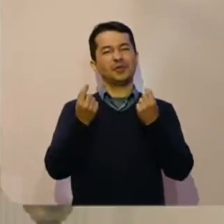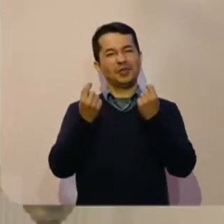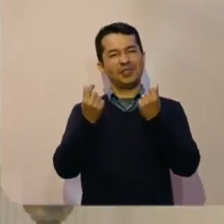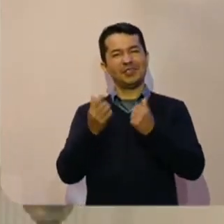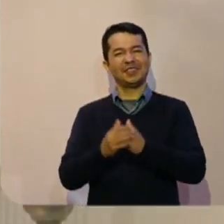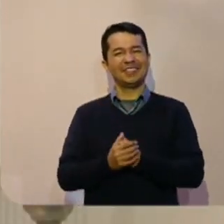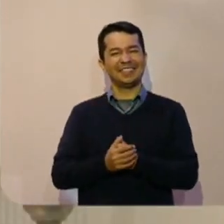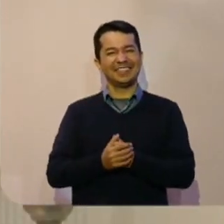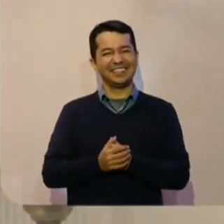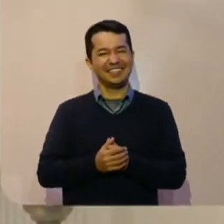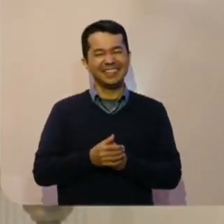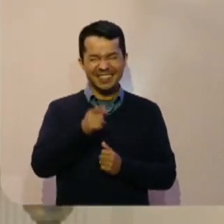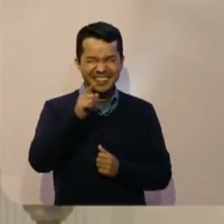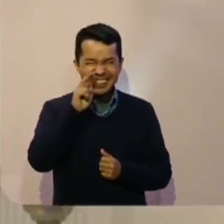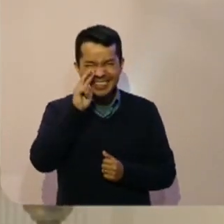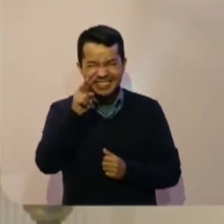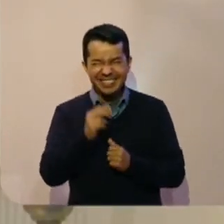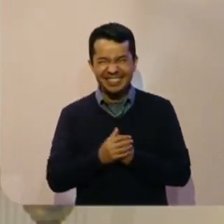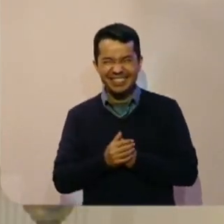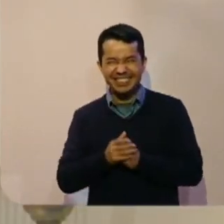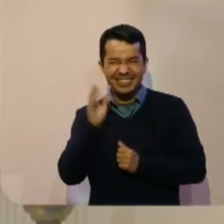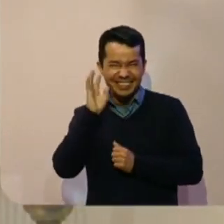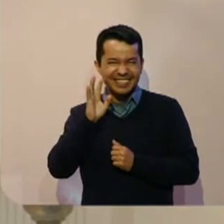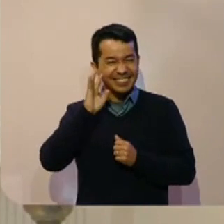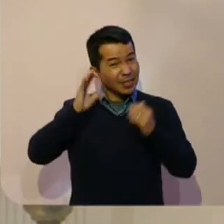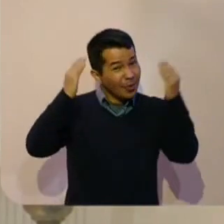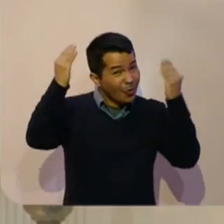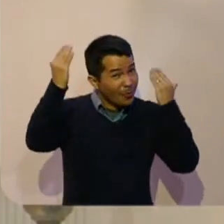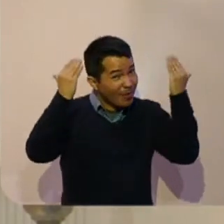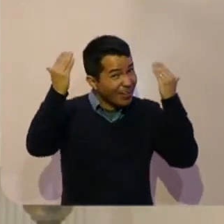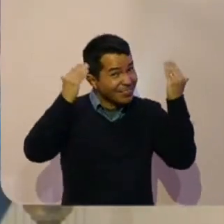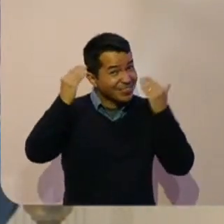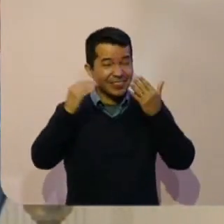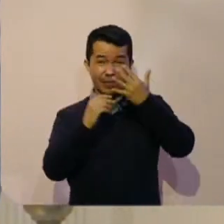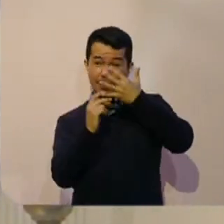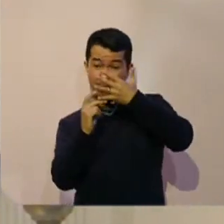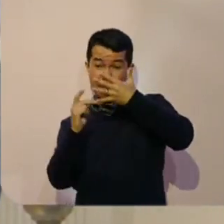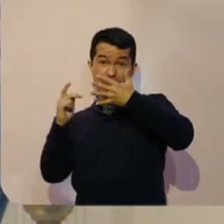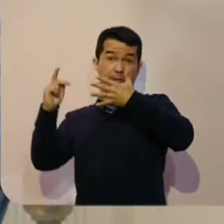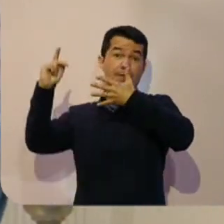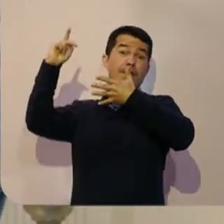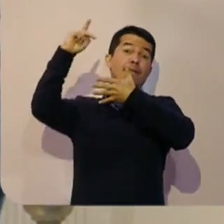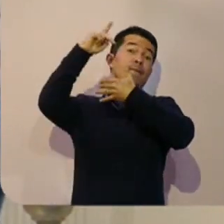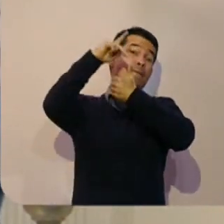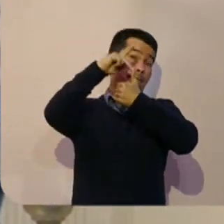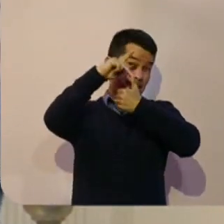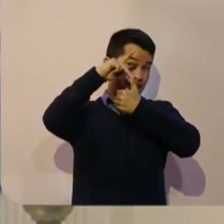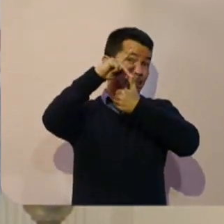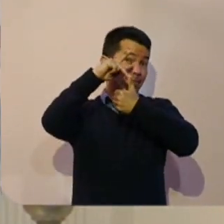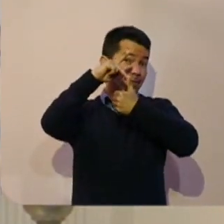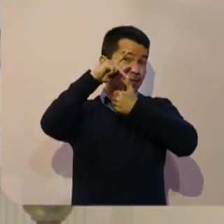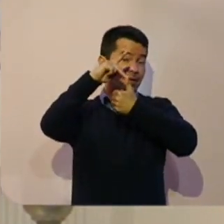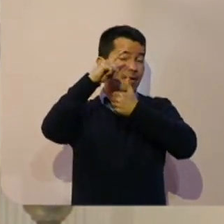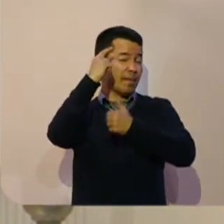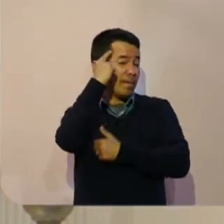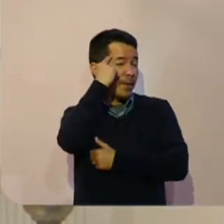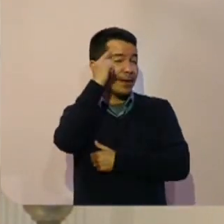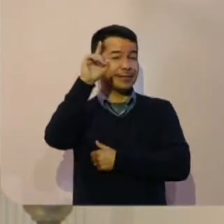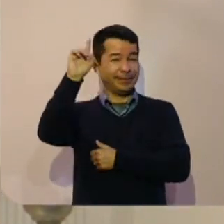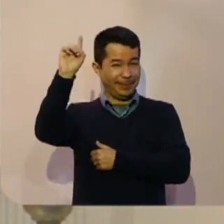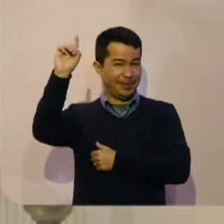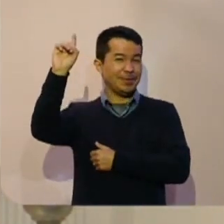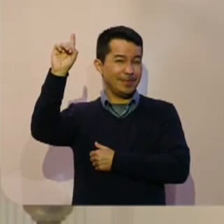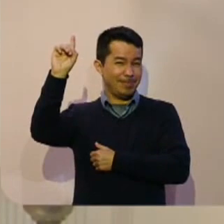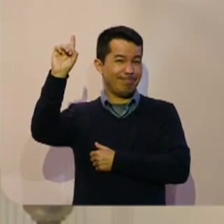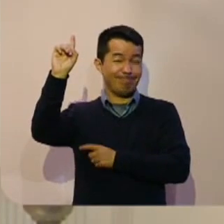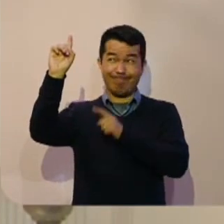aqui. Quando o nosso foco está na prioridade de adorar a Deus, de servir a Deus, nós